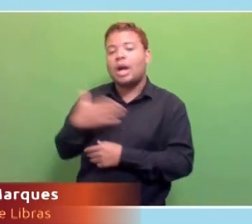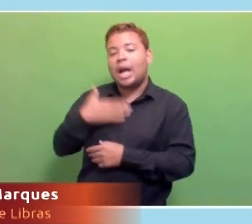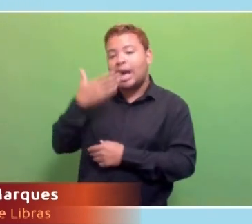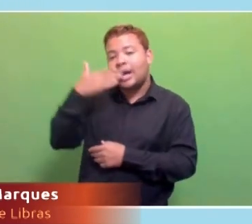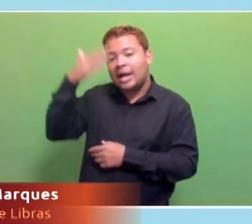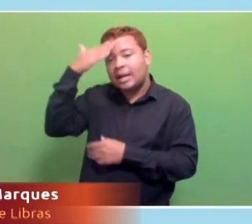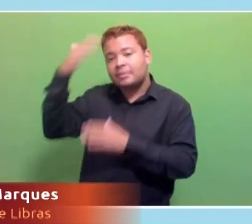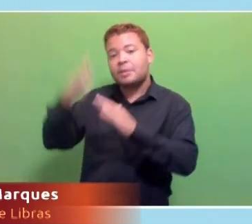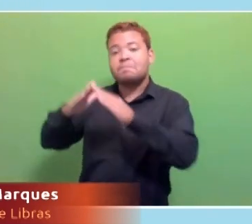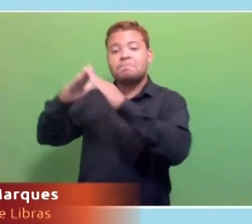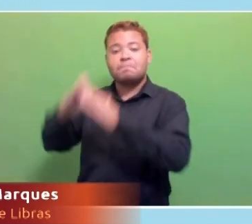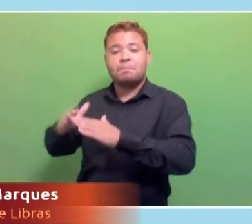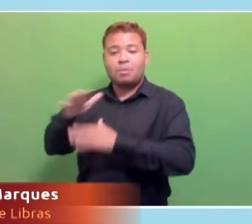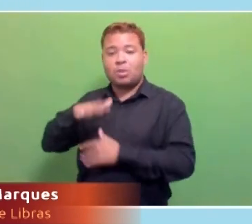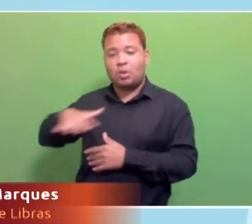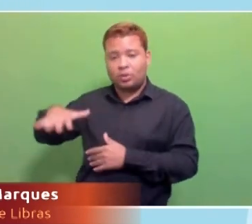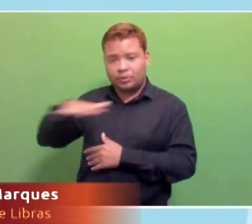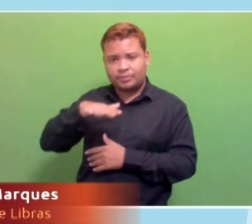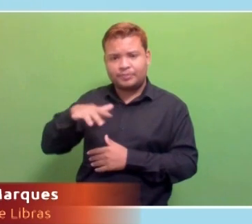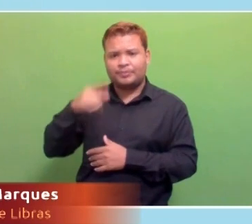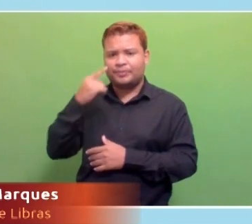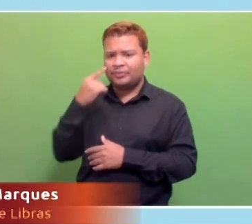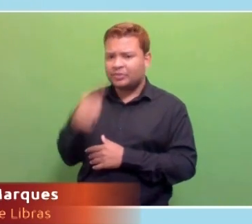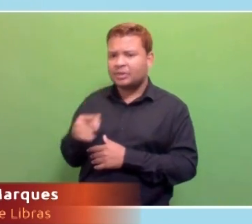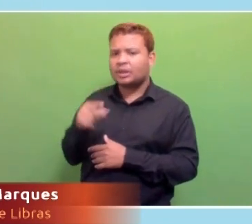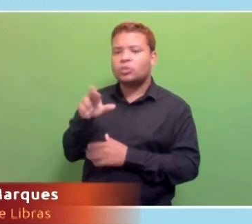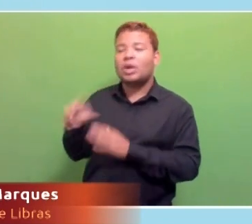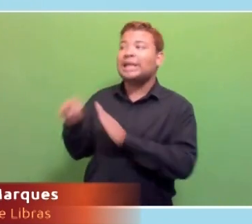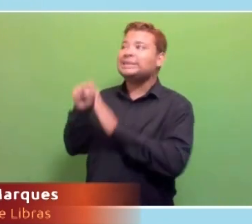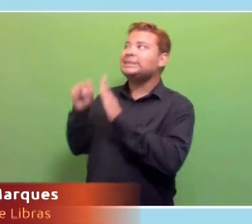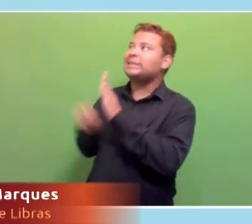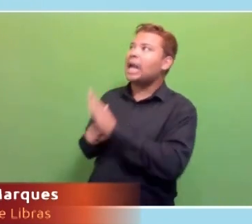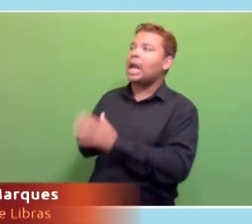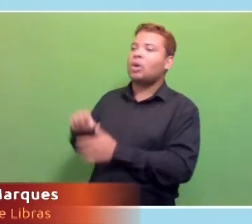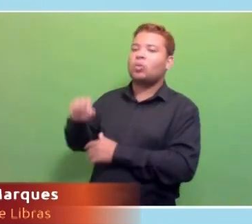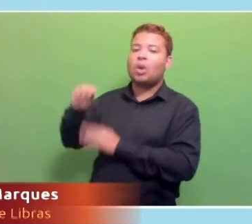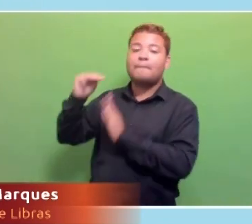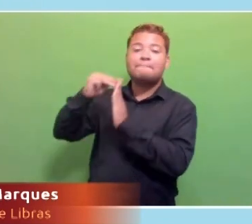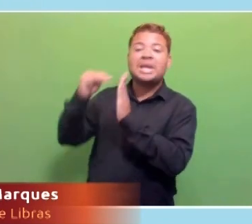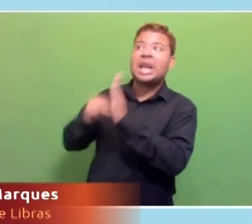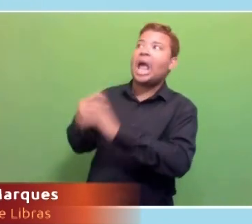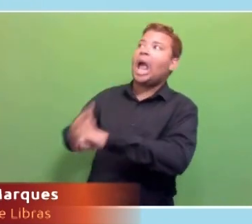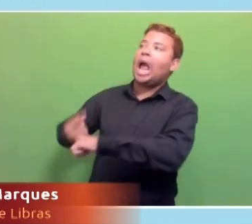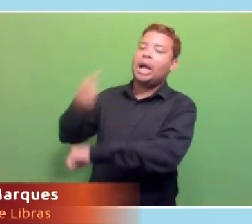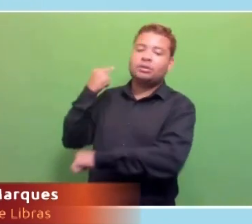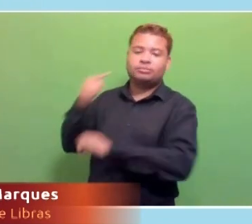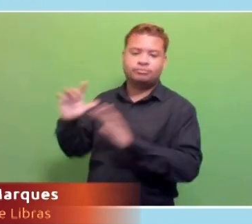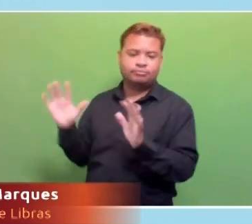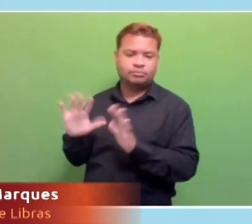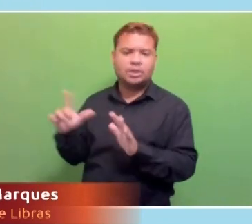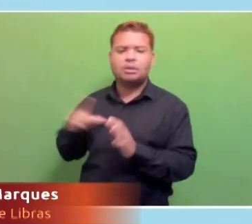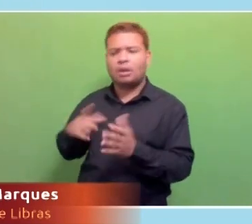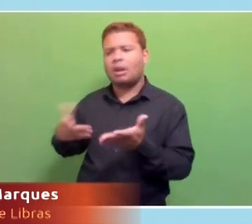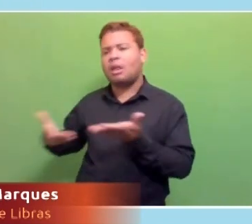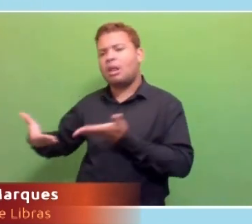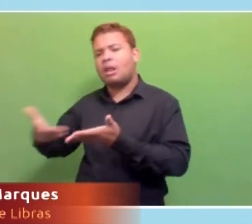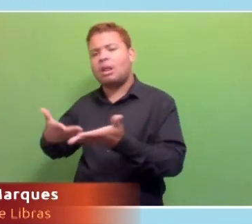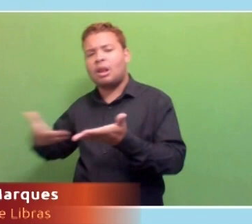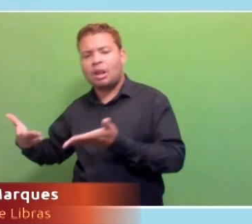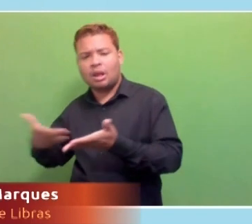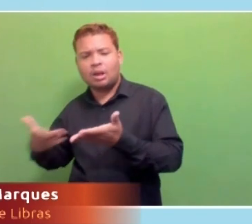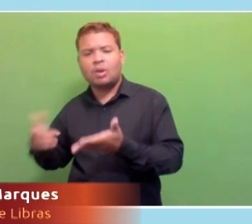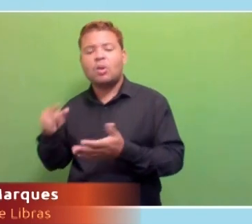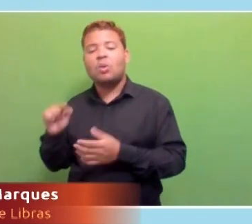conflito não remonta a séculos ou milênios, porque a convivência era a base entre cristãos, entre judeus e